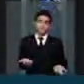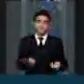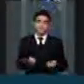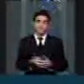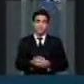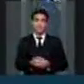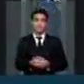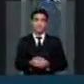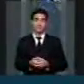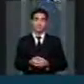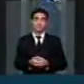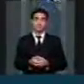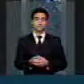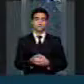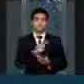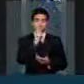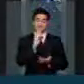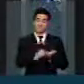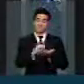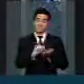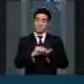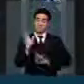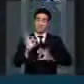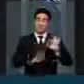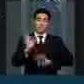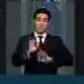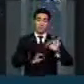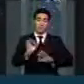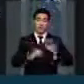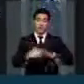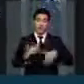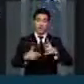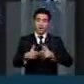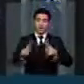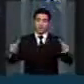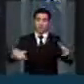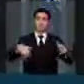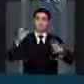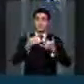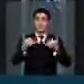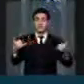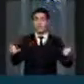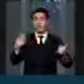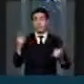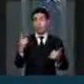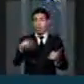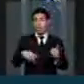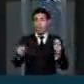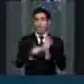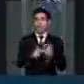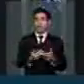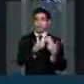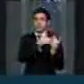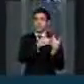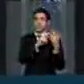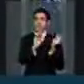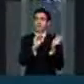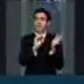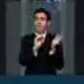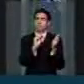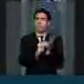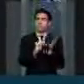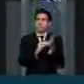presidente, deficiência nos planos de expansão das operadoras ou negligência nos programas de manutenção